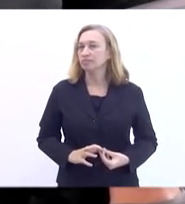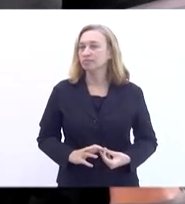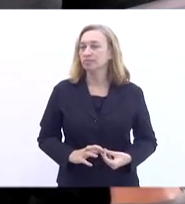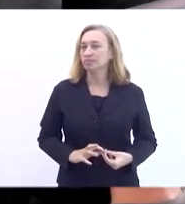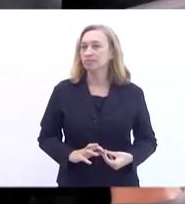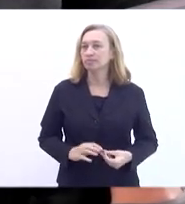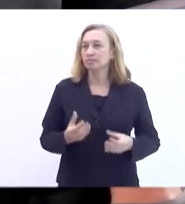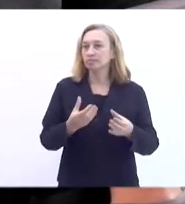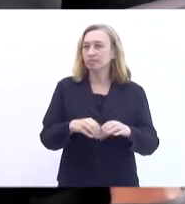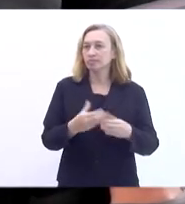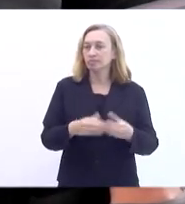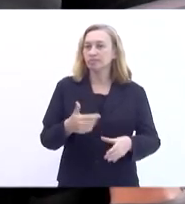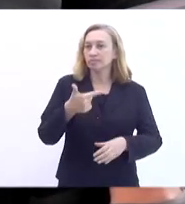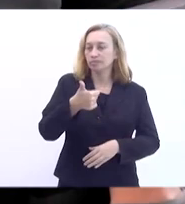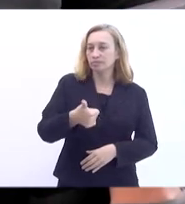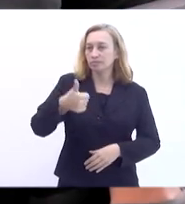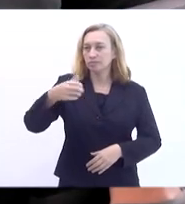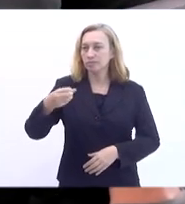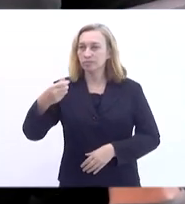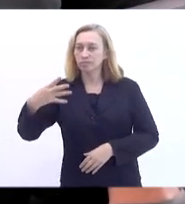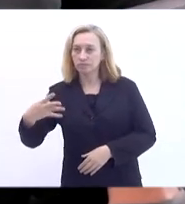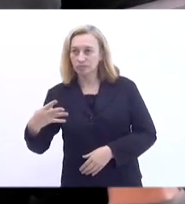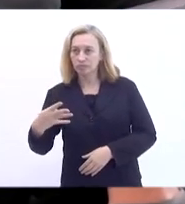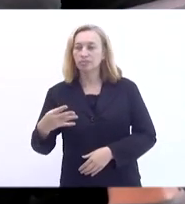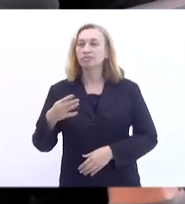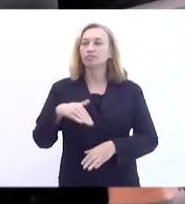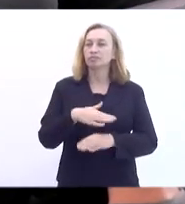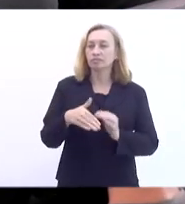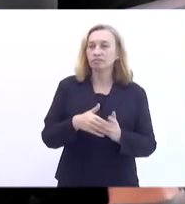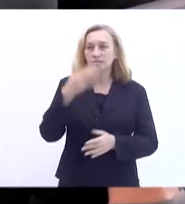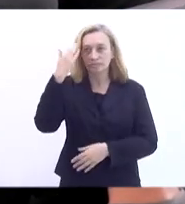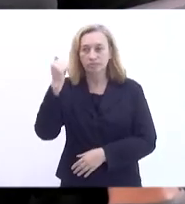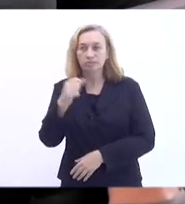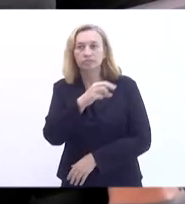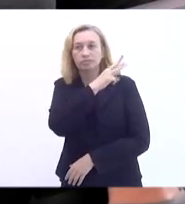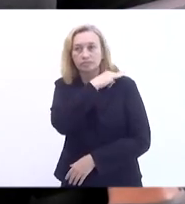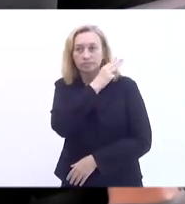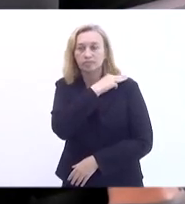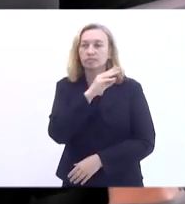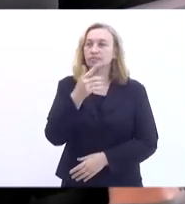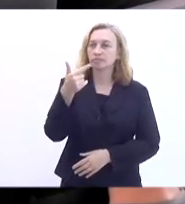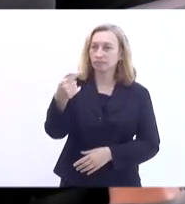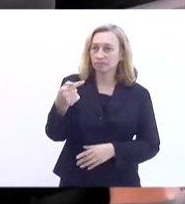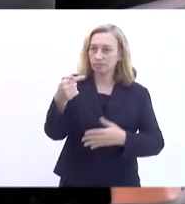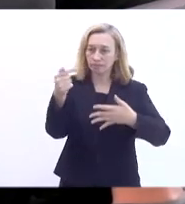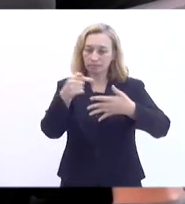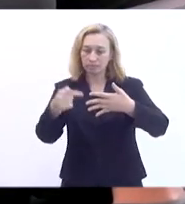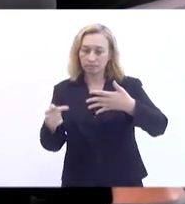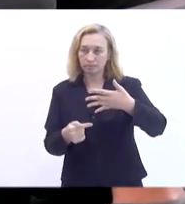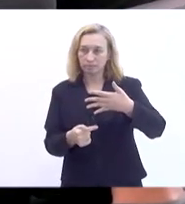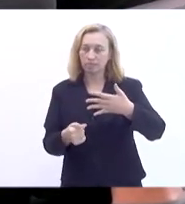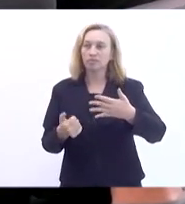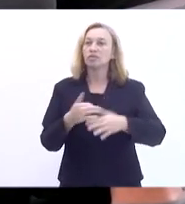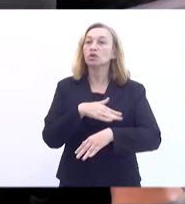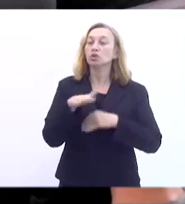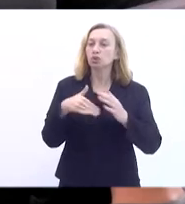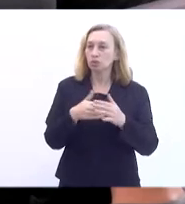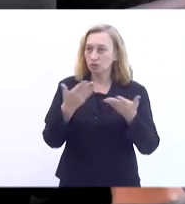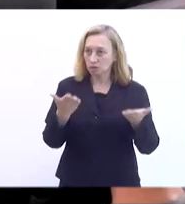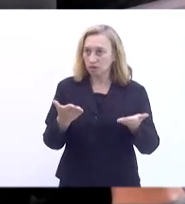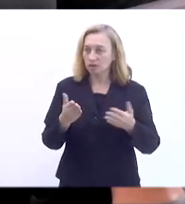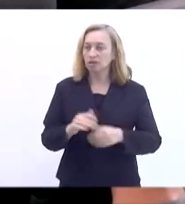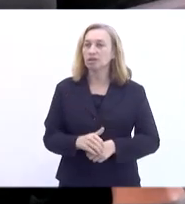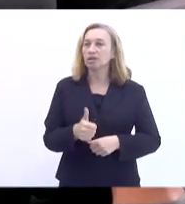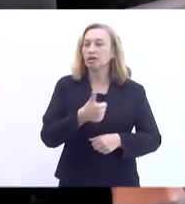concurso 2014 todos já sabem ensino médio essas sete etapas todas assim